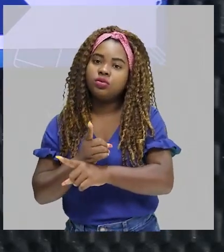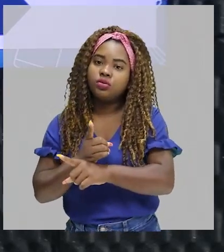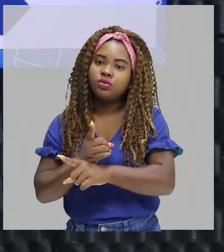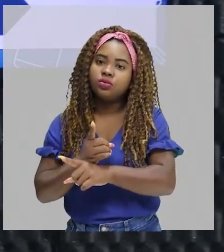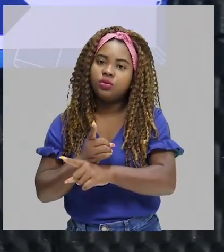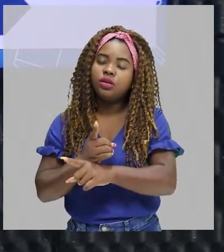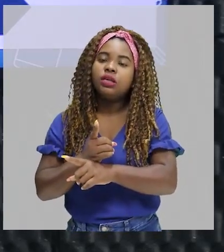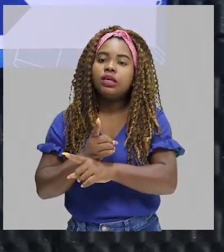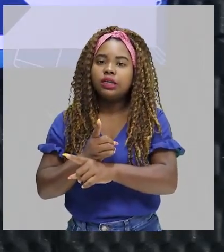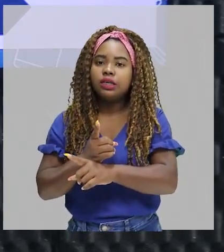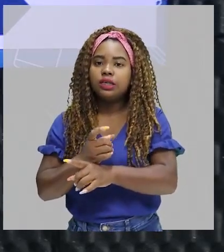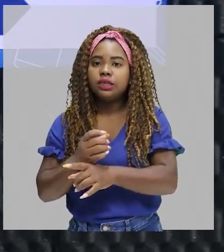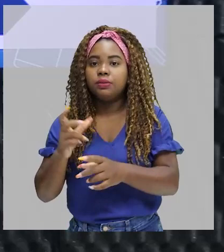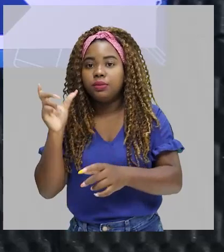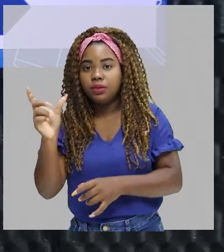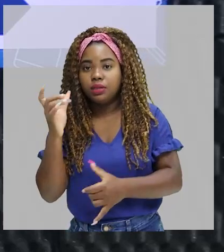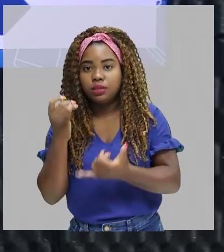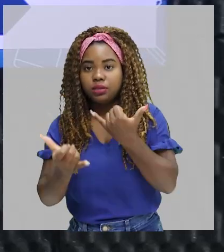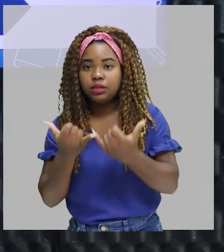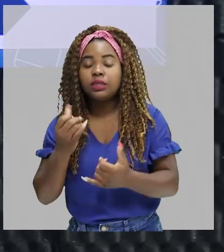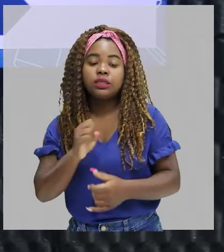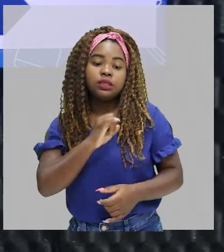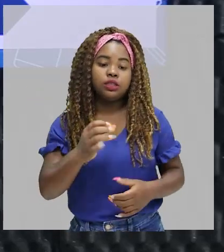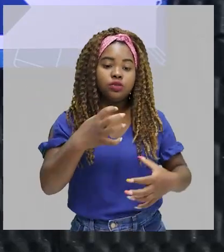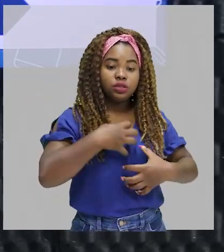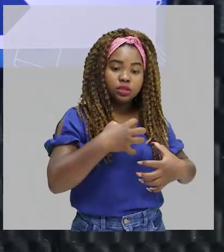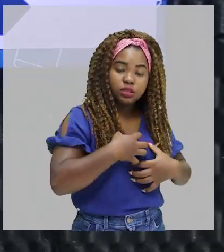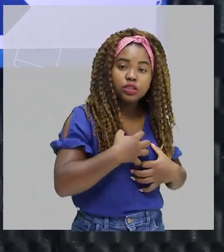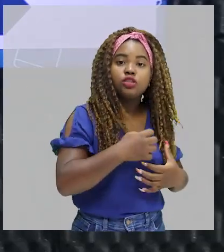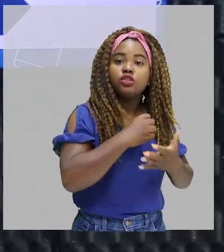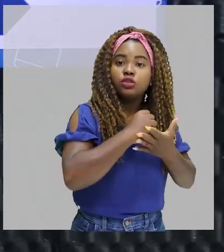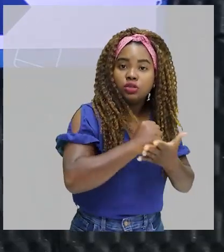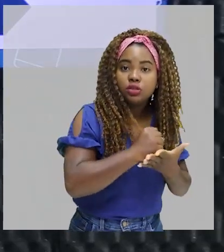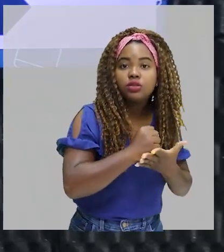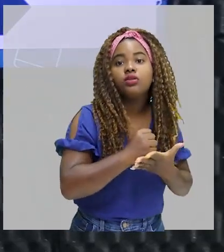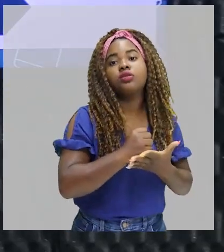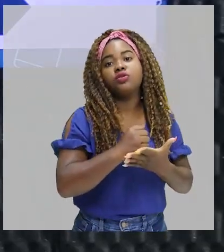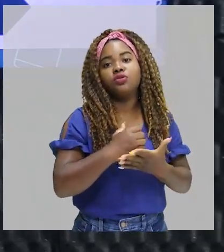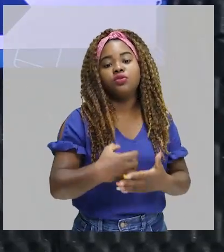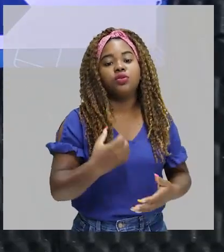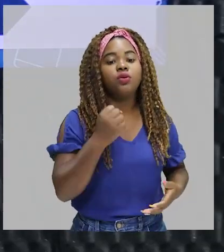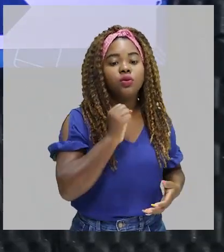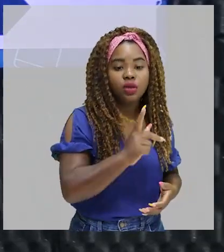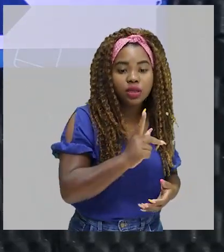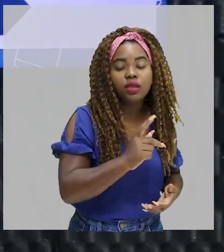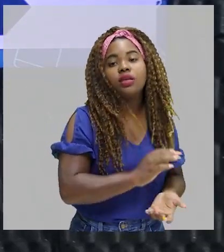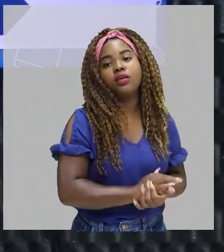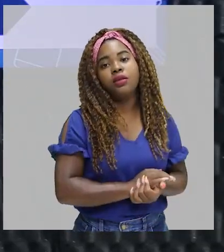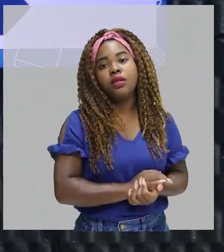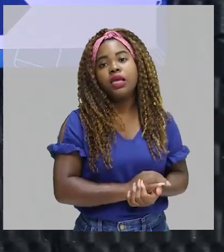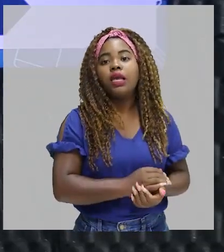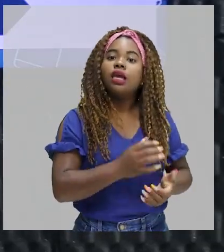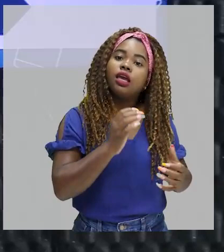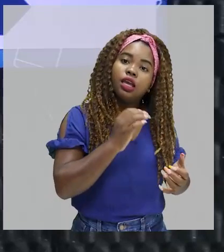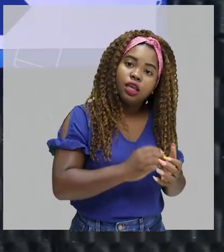Se o sentido te ajuda, ela é uma palavra amiga. Se o sentido te atrapalha, ela é uma palavra falsa.